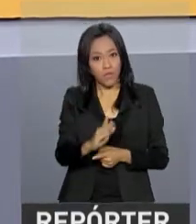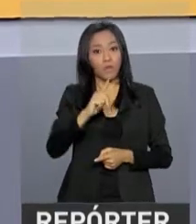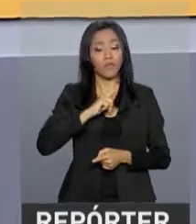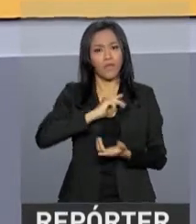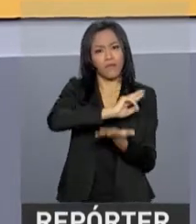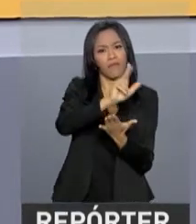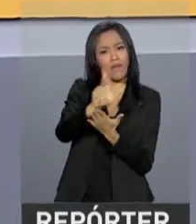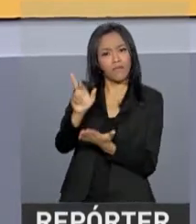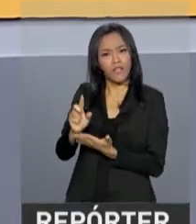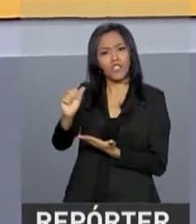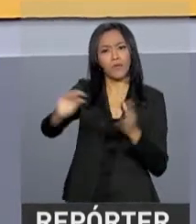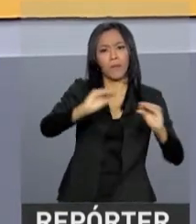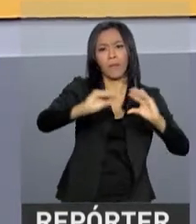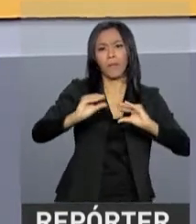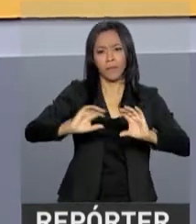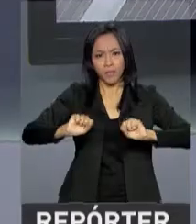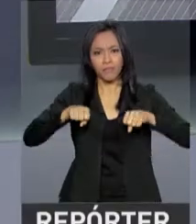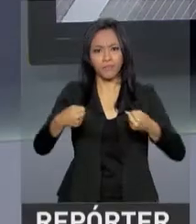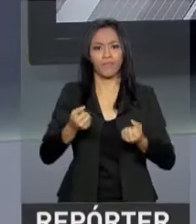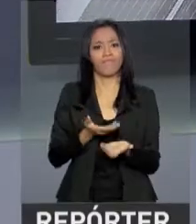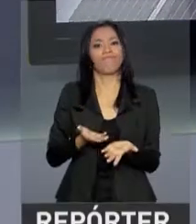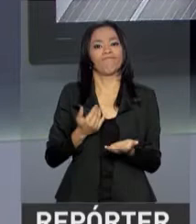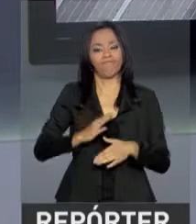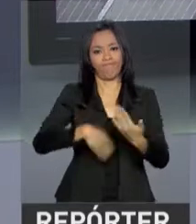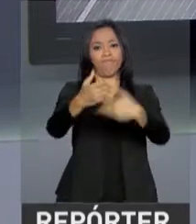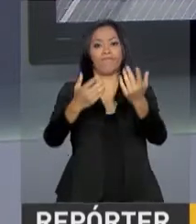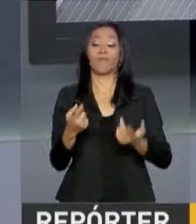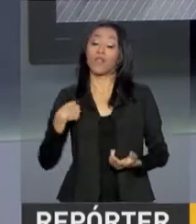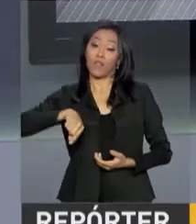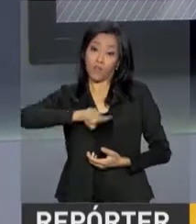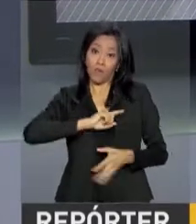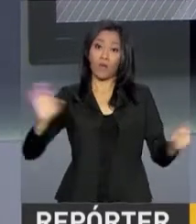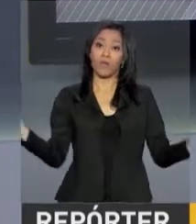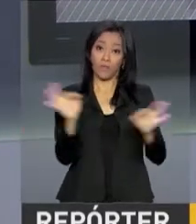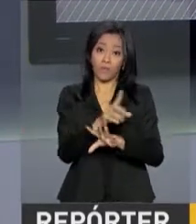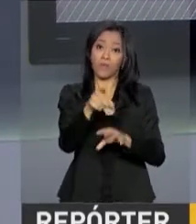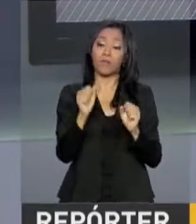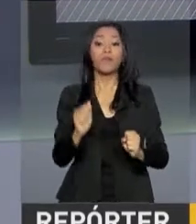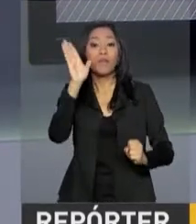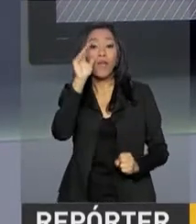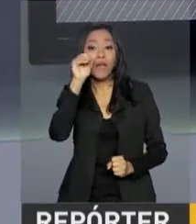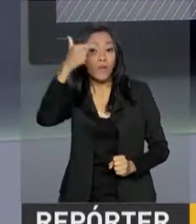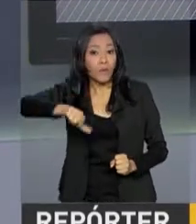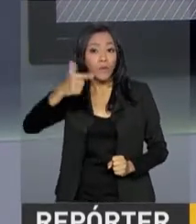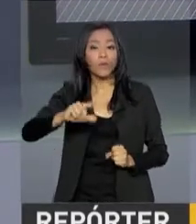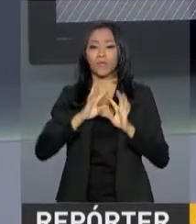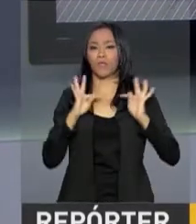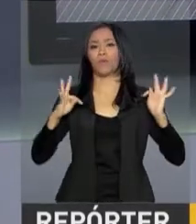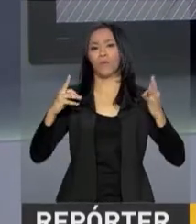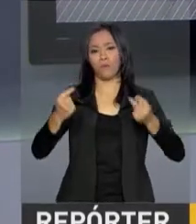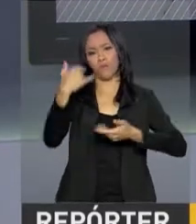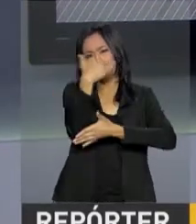diversificação de fontes de financiamento e nós ficamos por aqui mas você pode rever as reportagens no youtube e toda a nossa programação